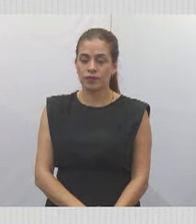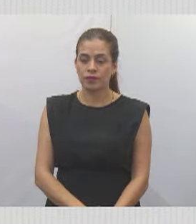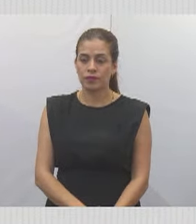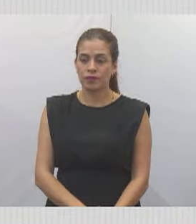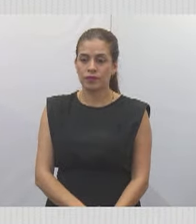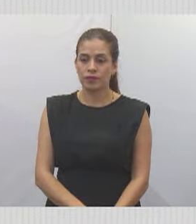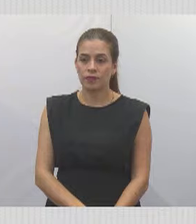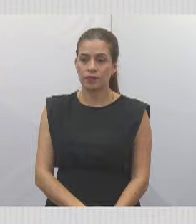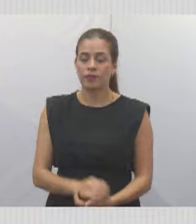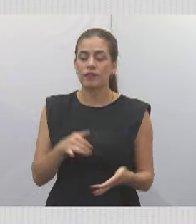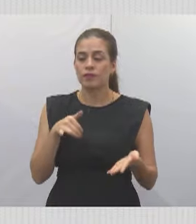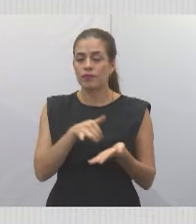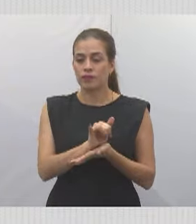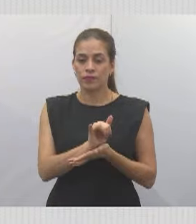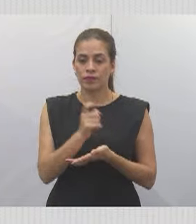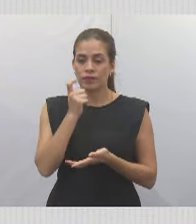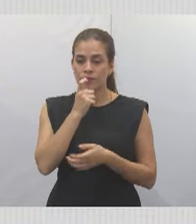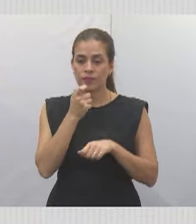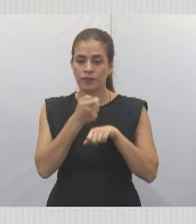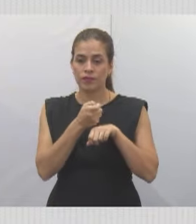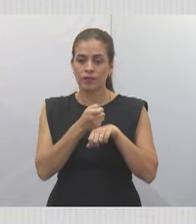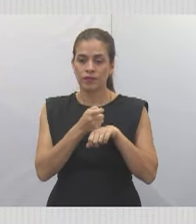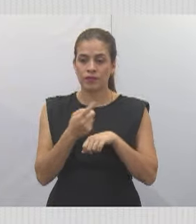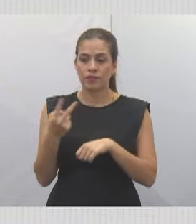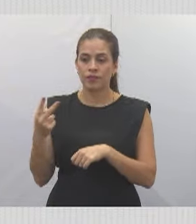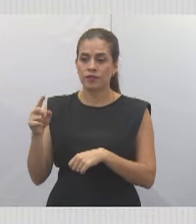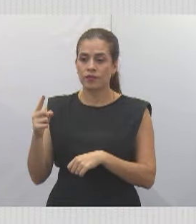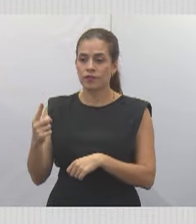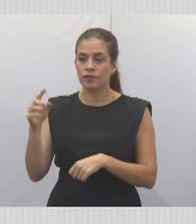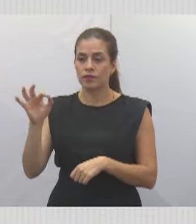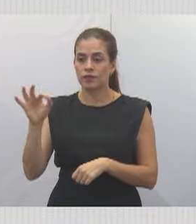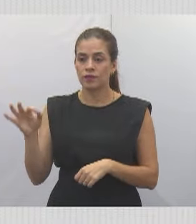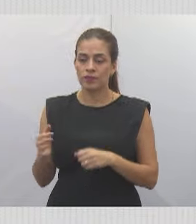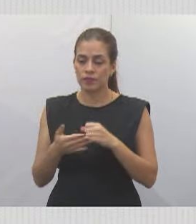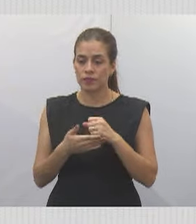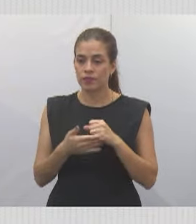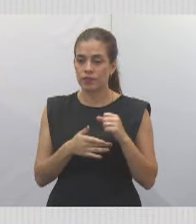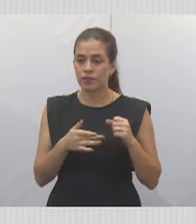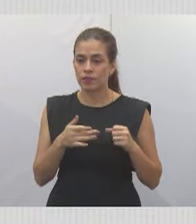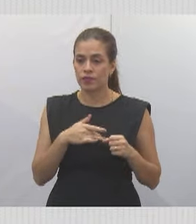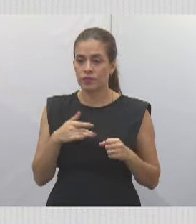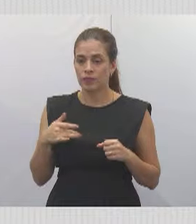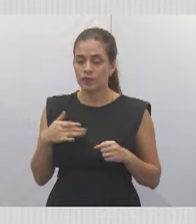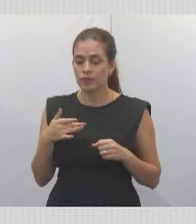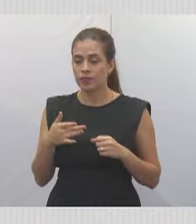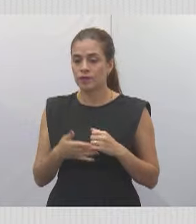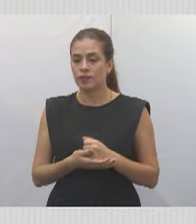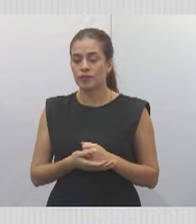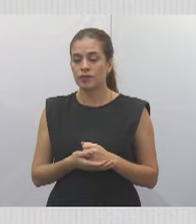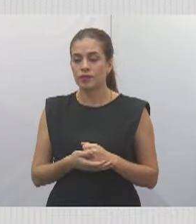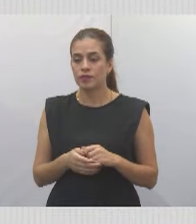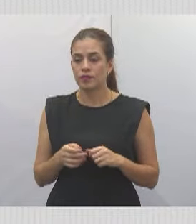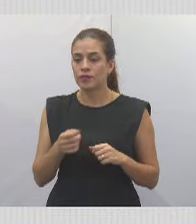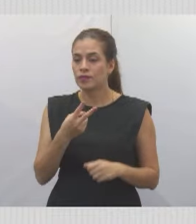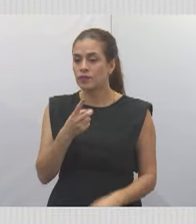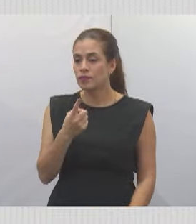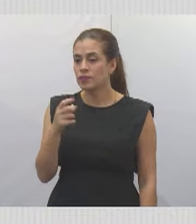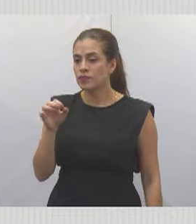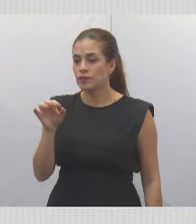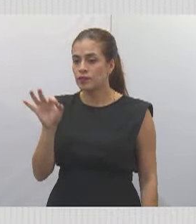Absenteísmo na odontologia, fechamos em 21% na atenção básica e 20% no centro especializado de